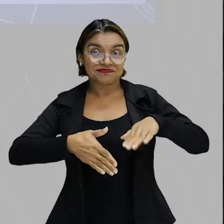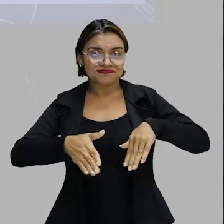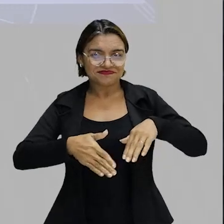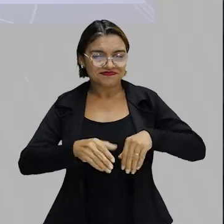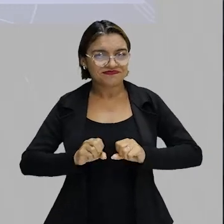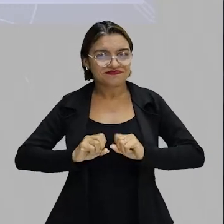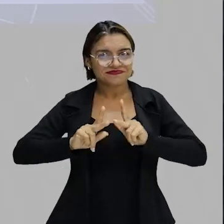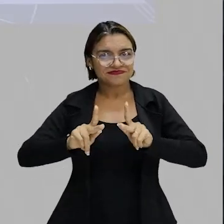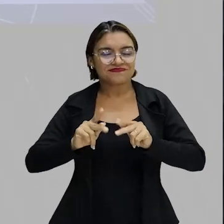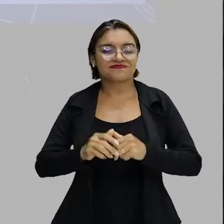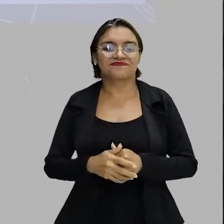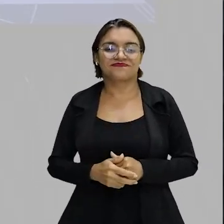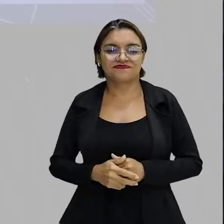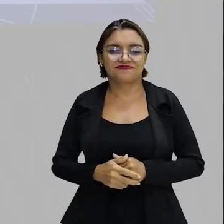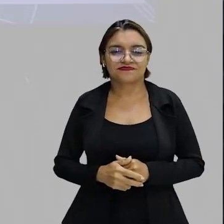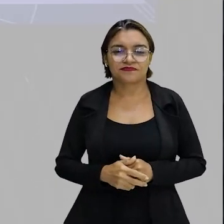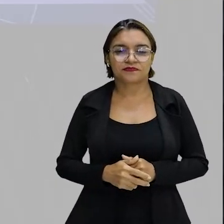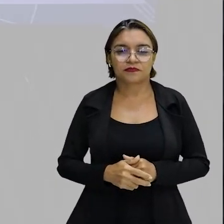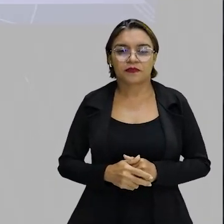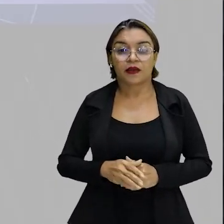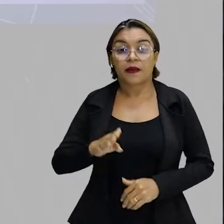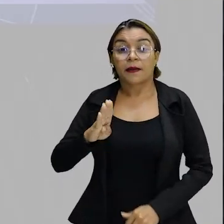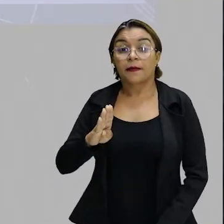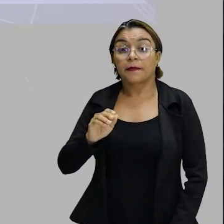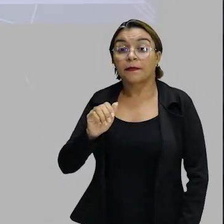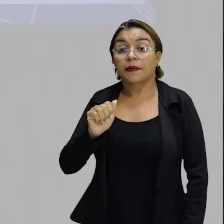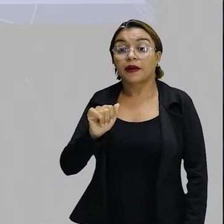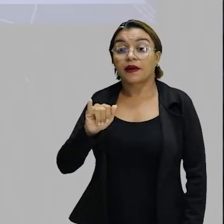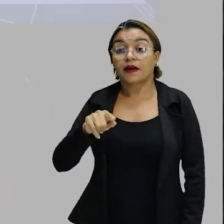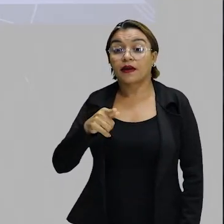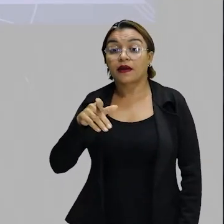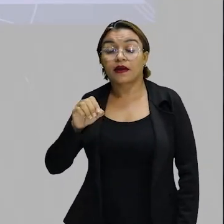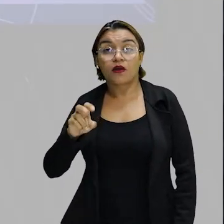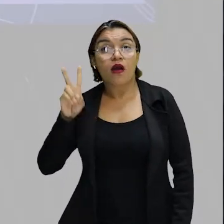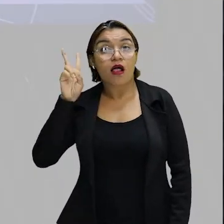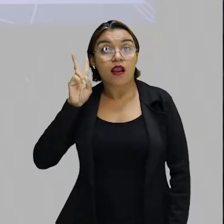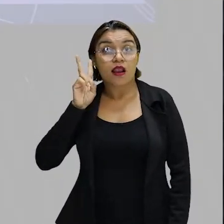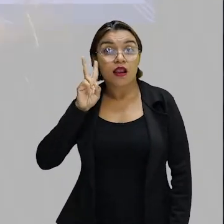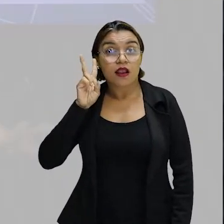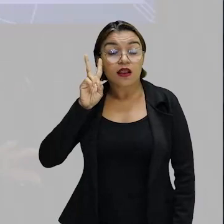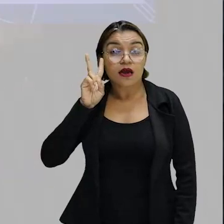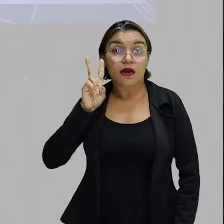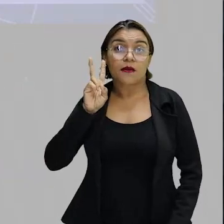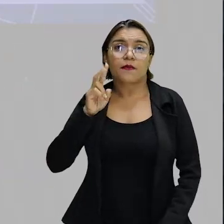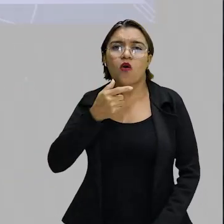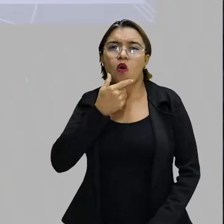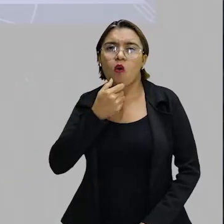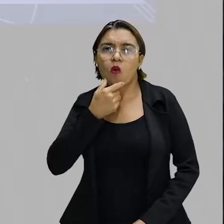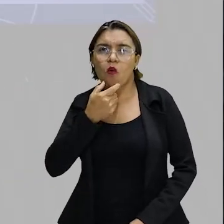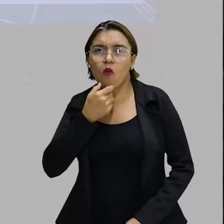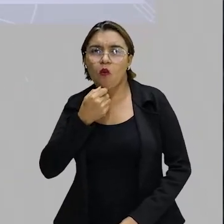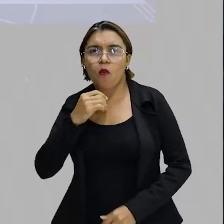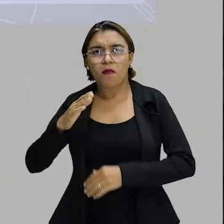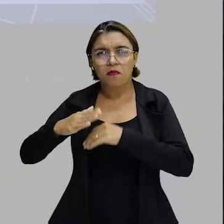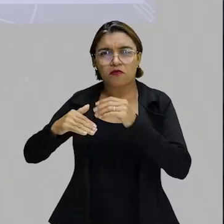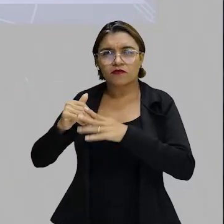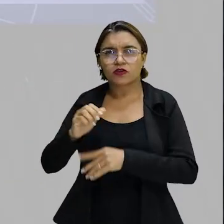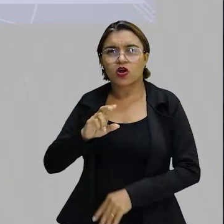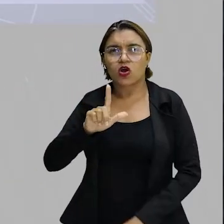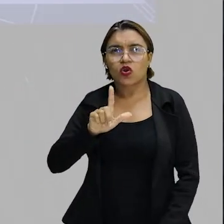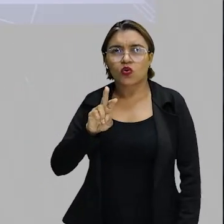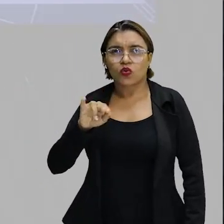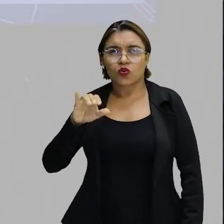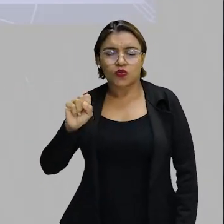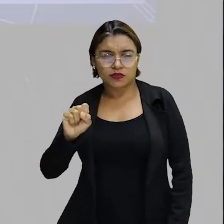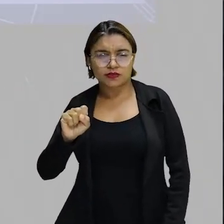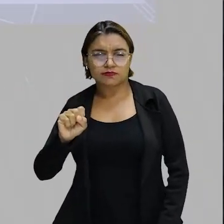tá bom? Falar de baião, lembra de Luiz Gonzaga, rei do baião, então, tá pro forró. Então a gente tem tudo isso ainda